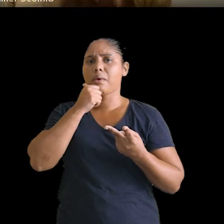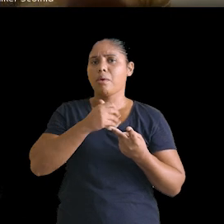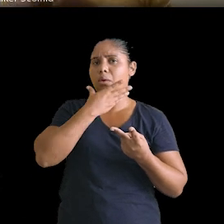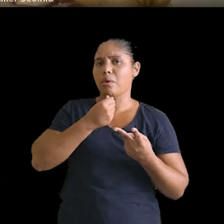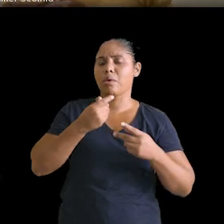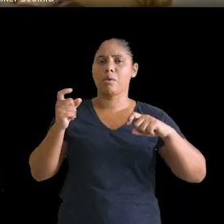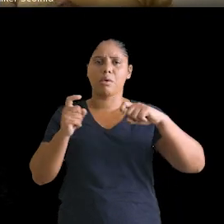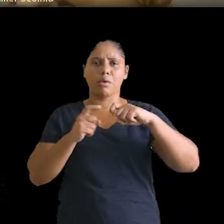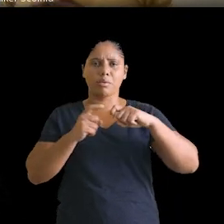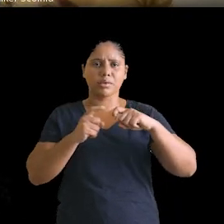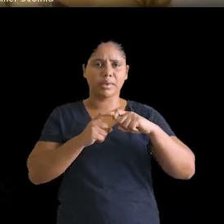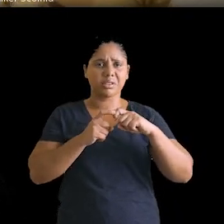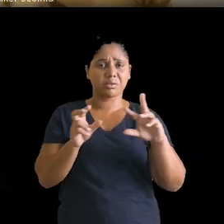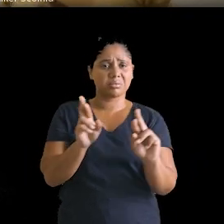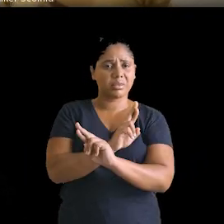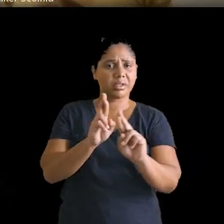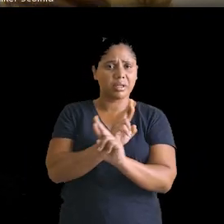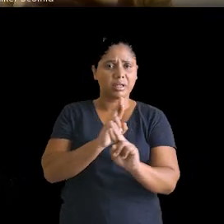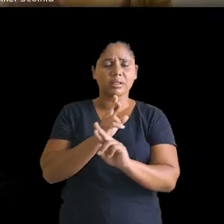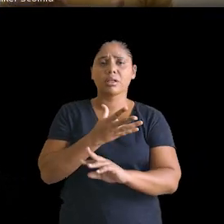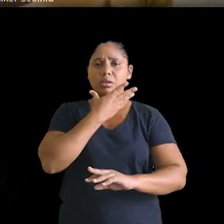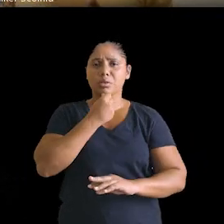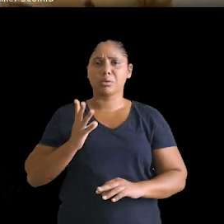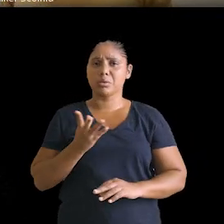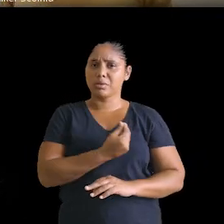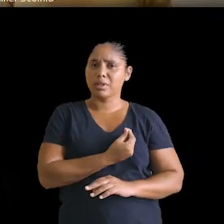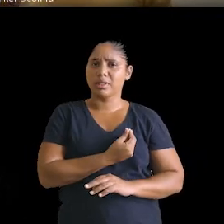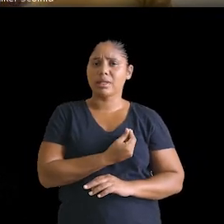transgrávidos na assistência ao pré-natal. A cis